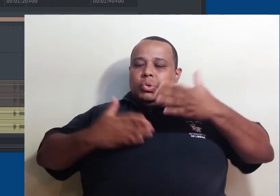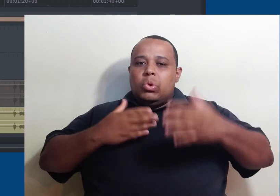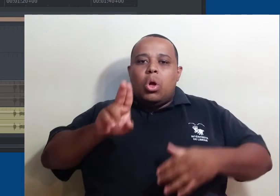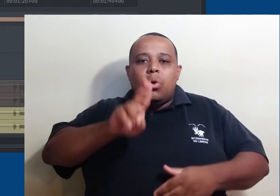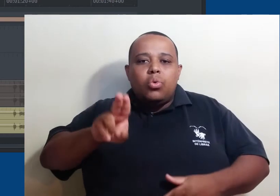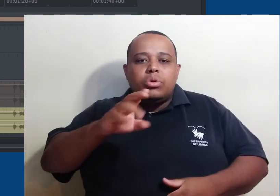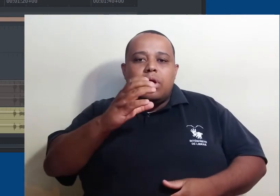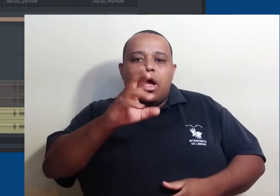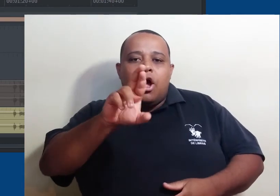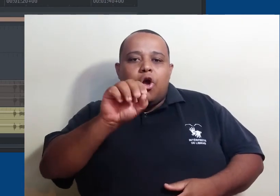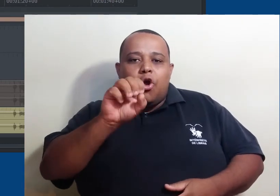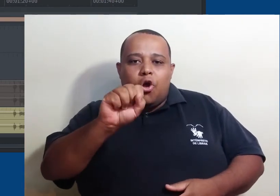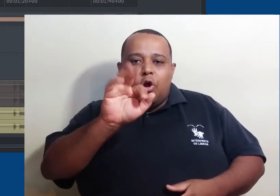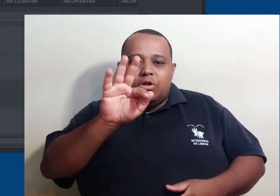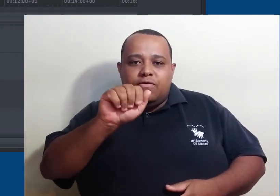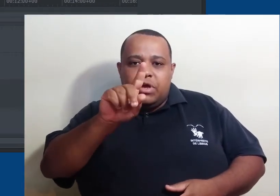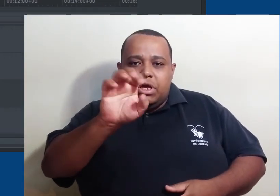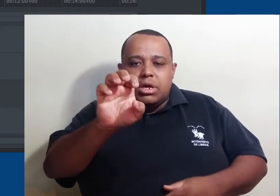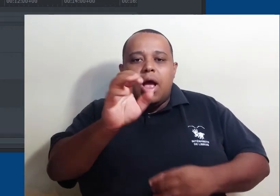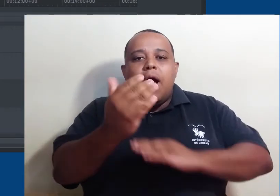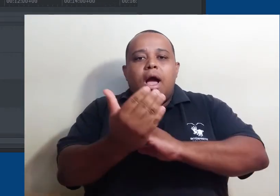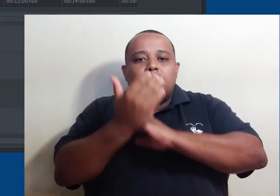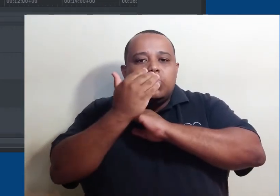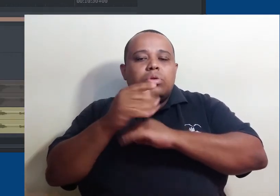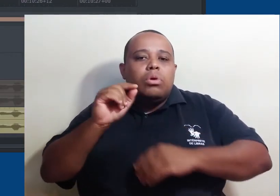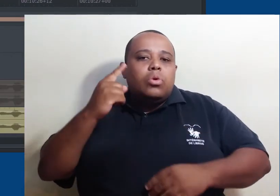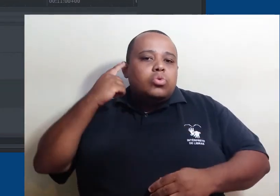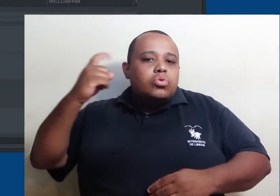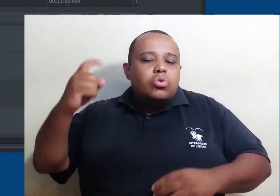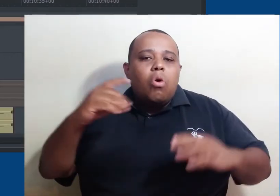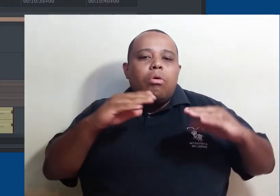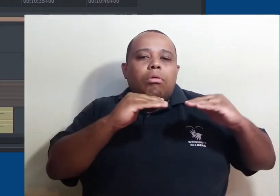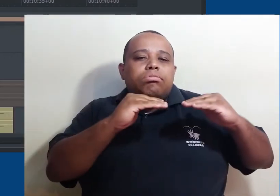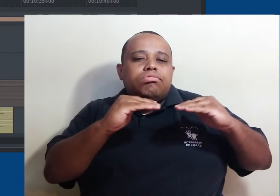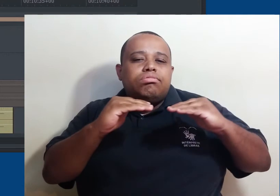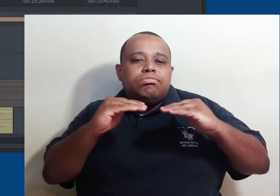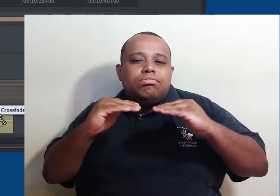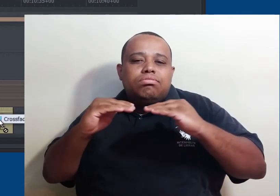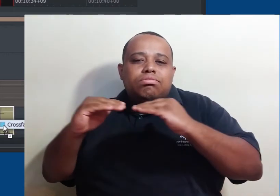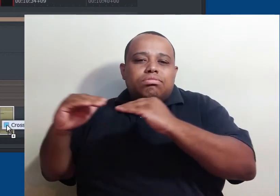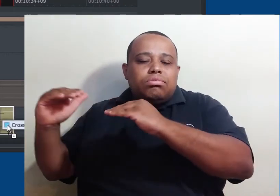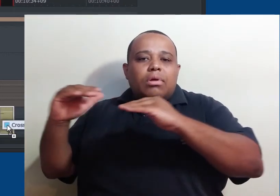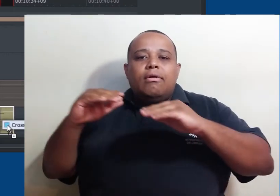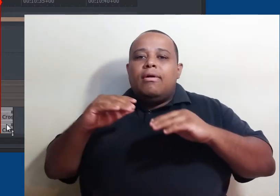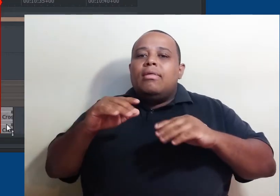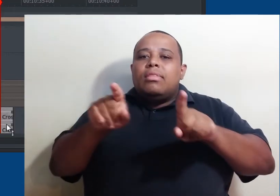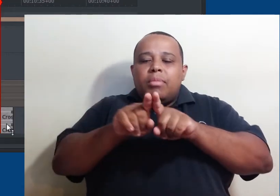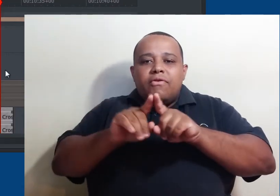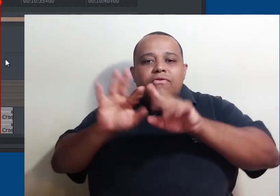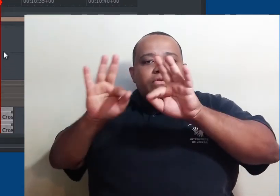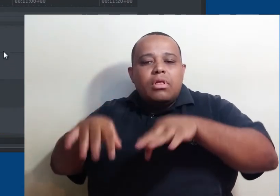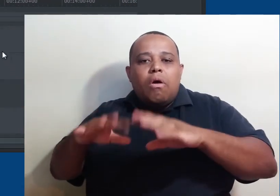também. Aqui no início da minha fala eu sempre vou colocar. E eventualmente quando eu terminar o vídeo, eu coloco no final também um crossfade para